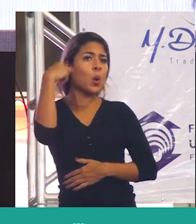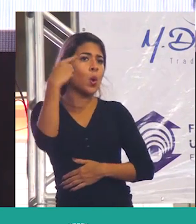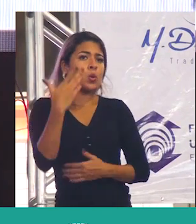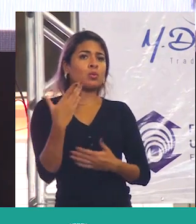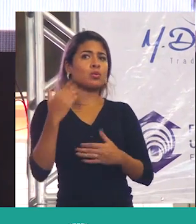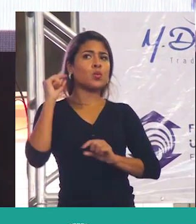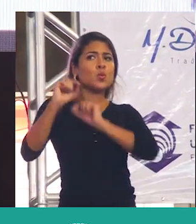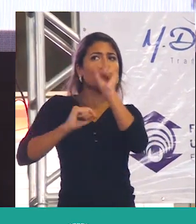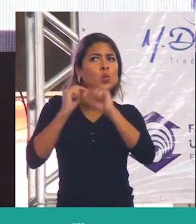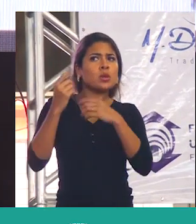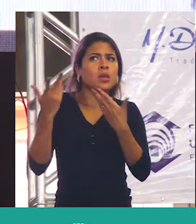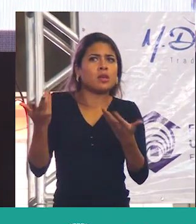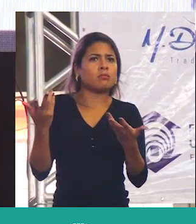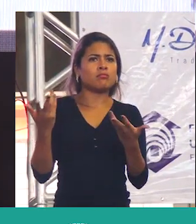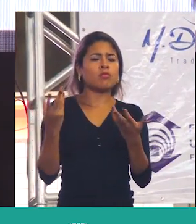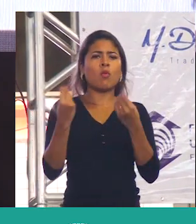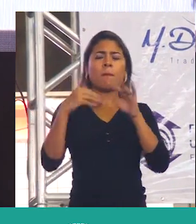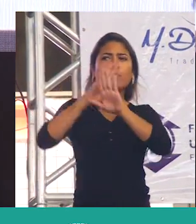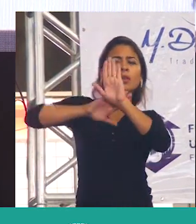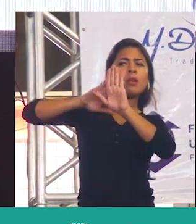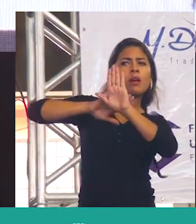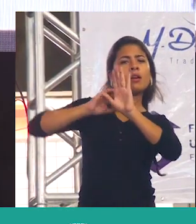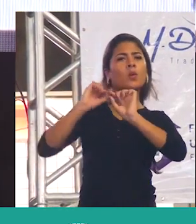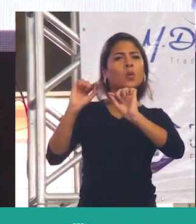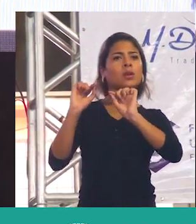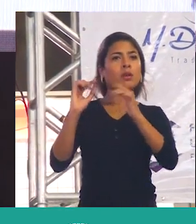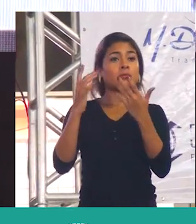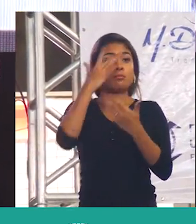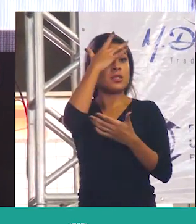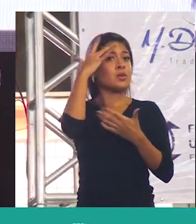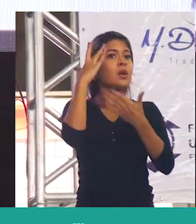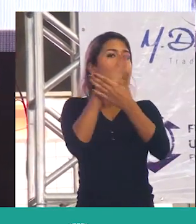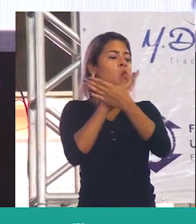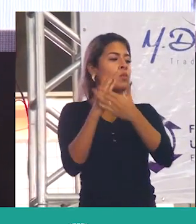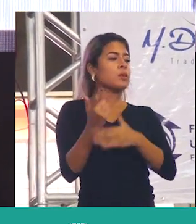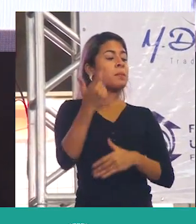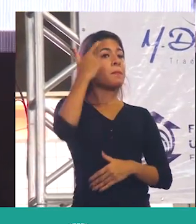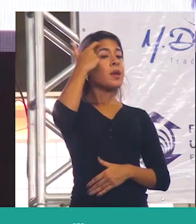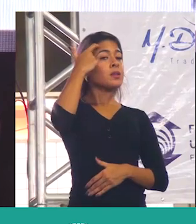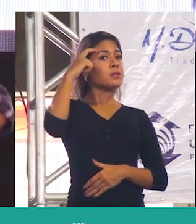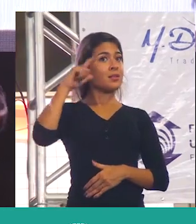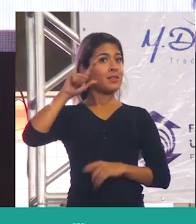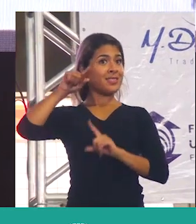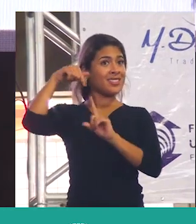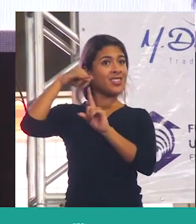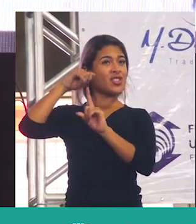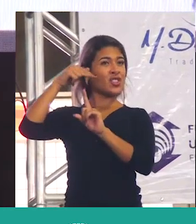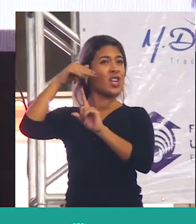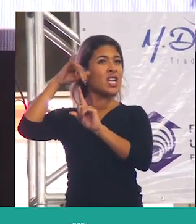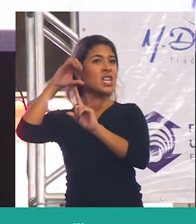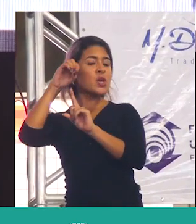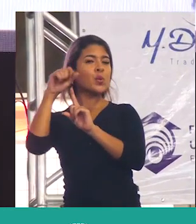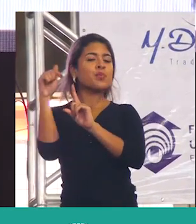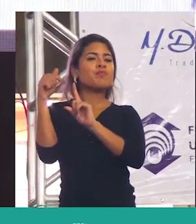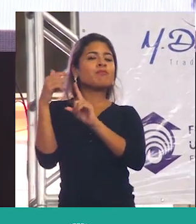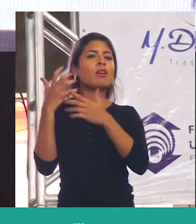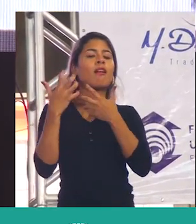que ele quer com isso, na verdade? Há quem acredite que o Jânio queria imprimir